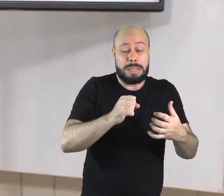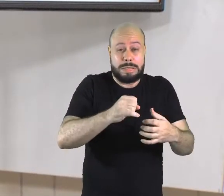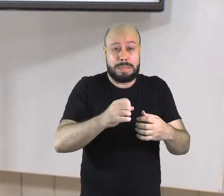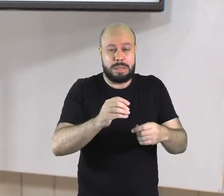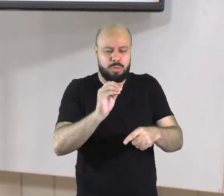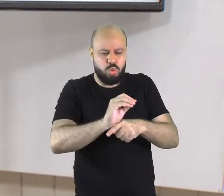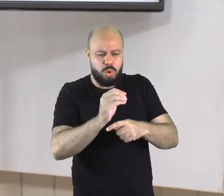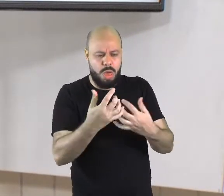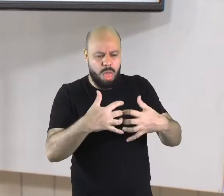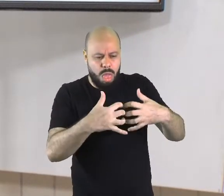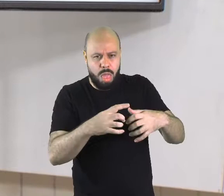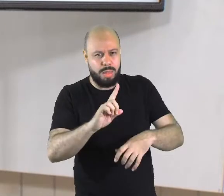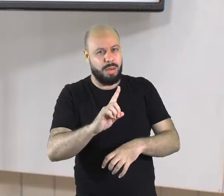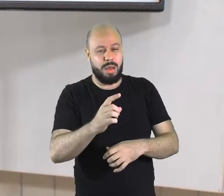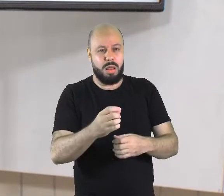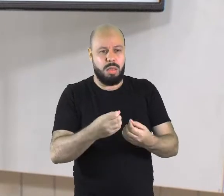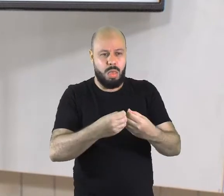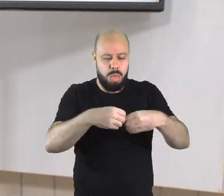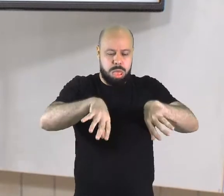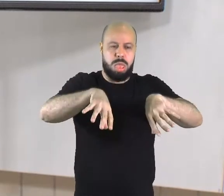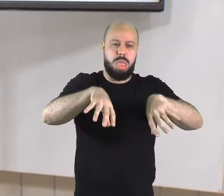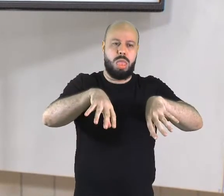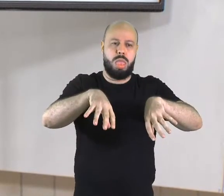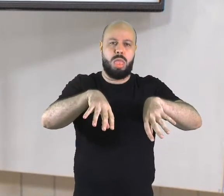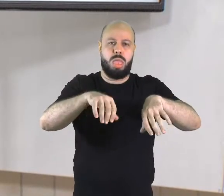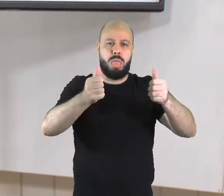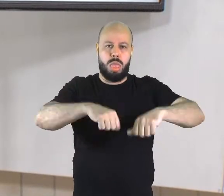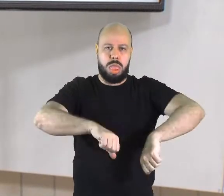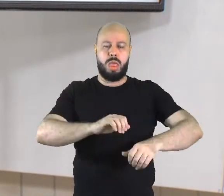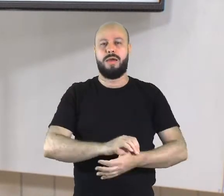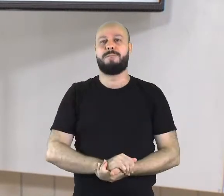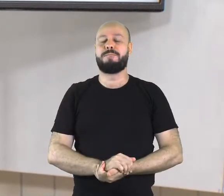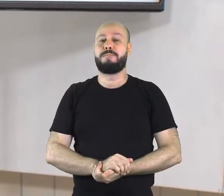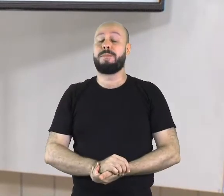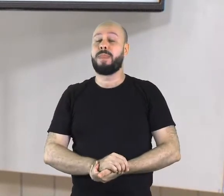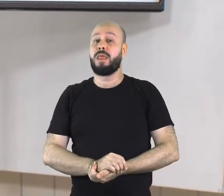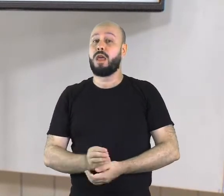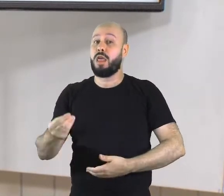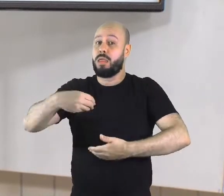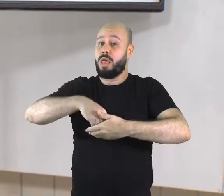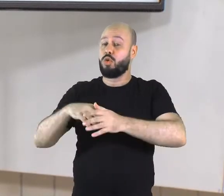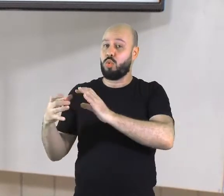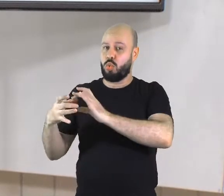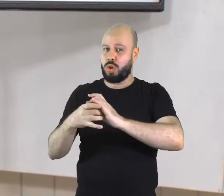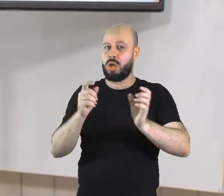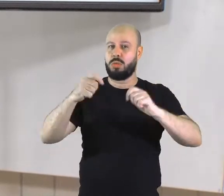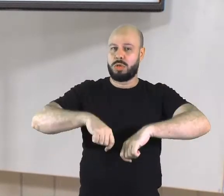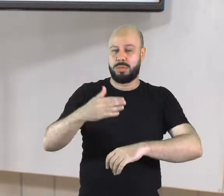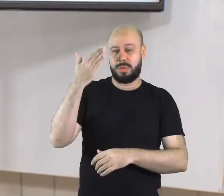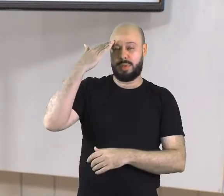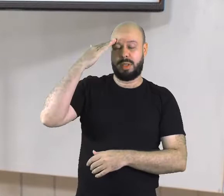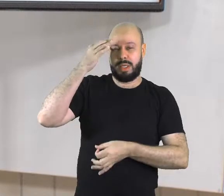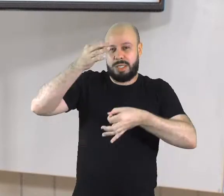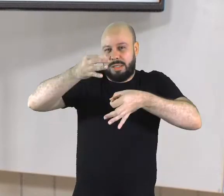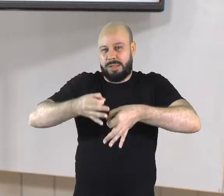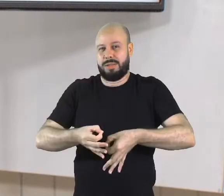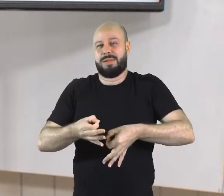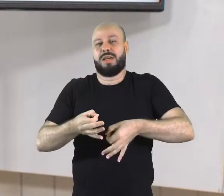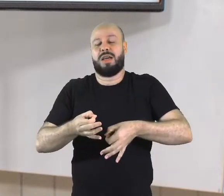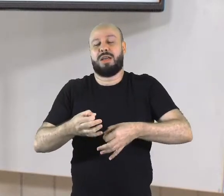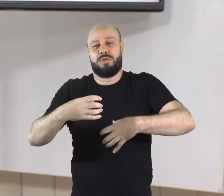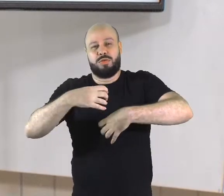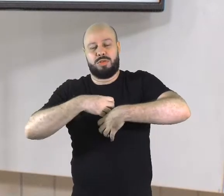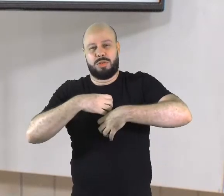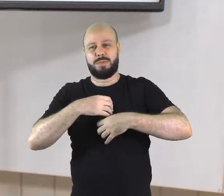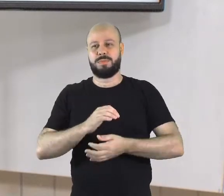mecânica, uma hora ele não funciona mais. Então, dentro desse contexto, a gente conseguiu compreender o sentido.